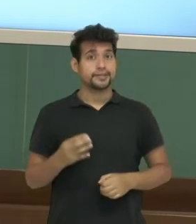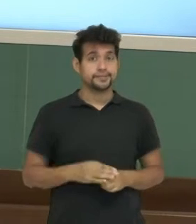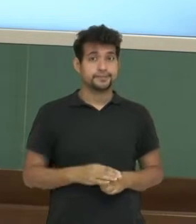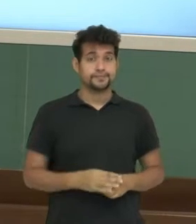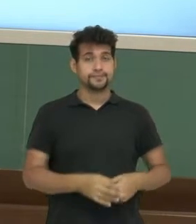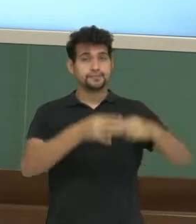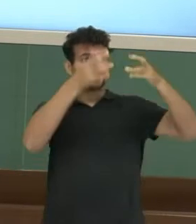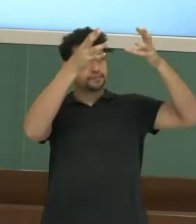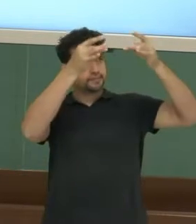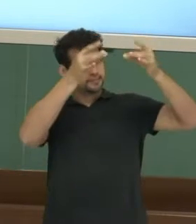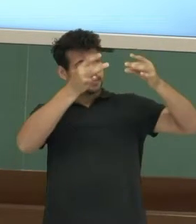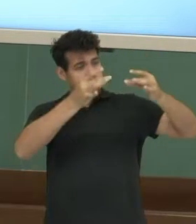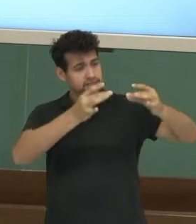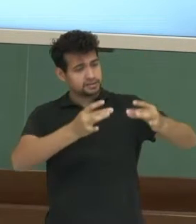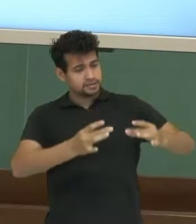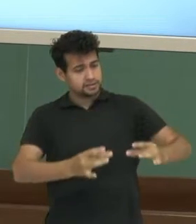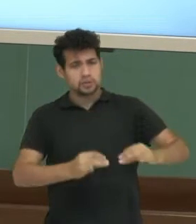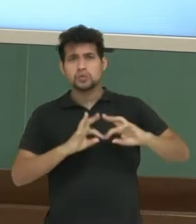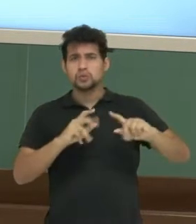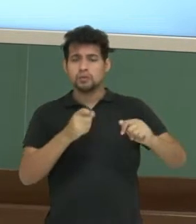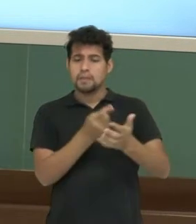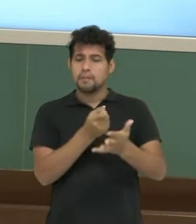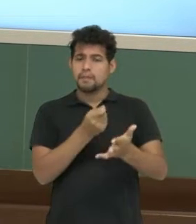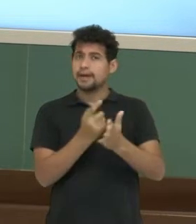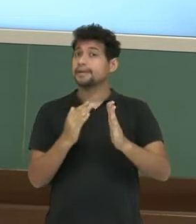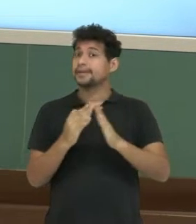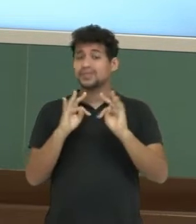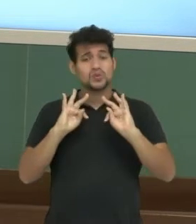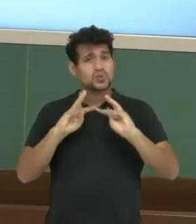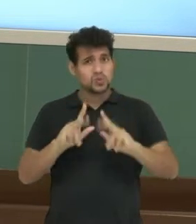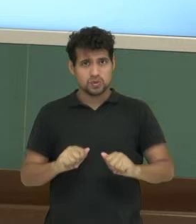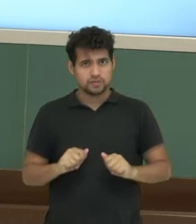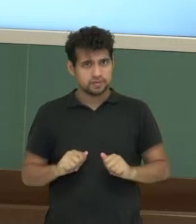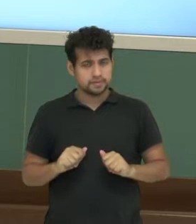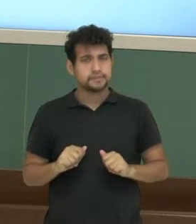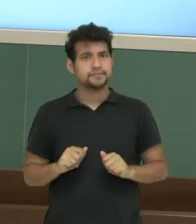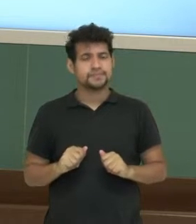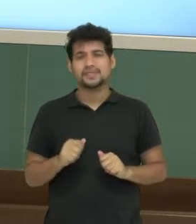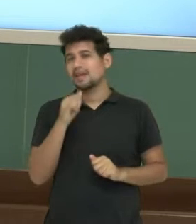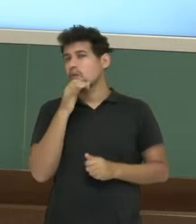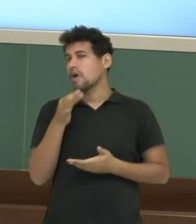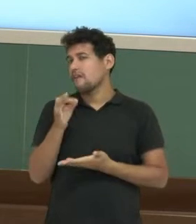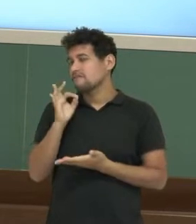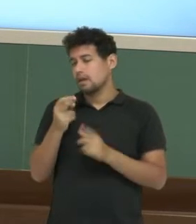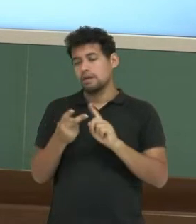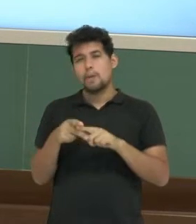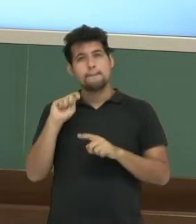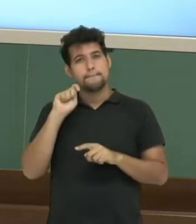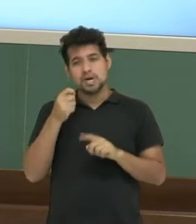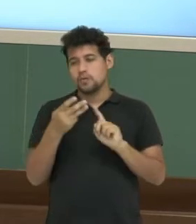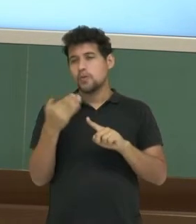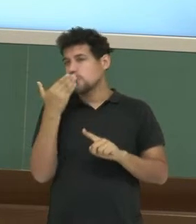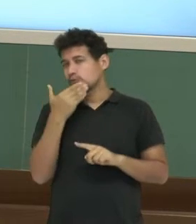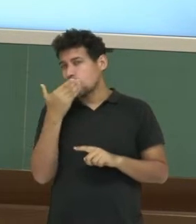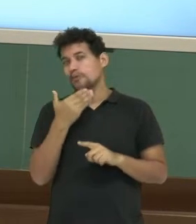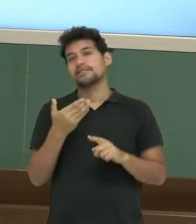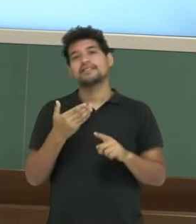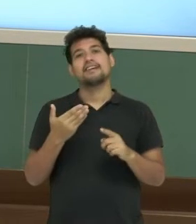Liste todos os gastos da casa. Todos, ok? Aquele cafezinho, aquele pãozinho, aquele